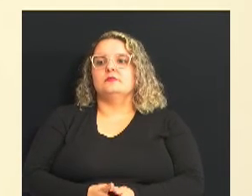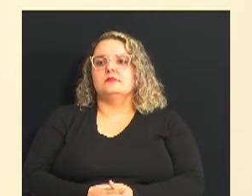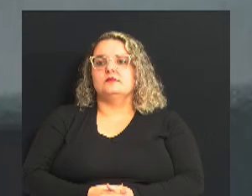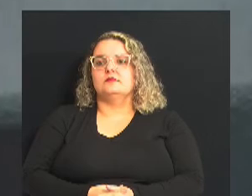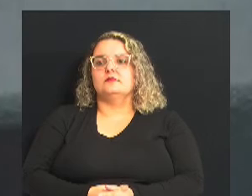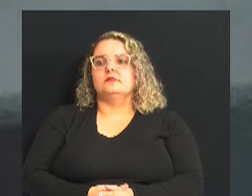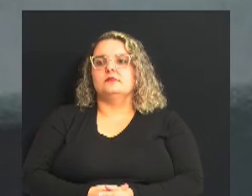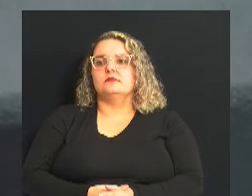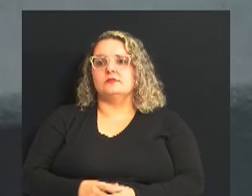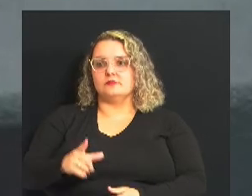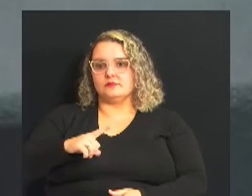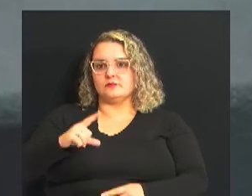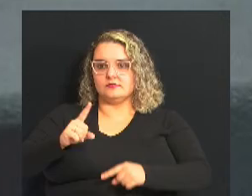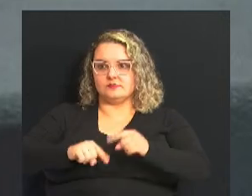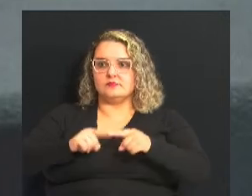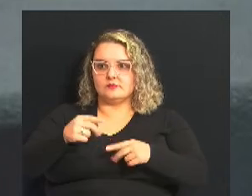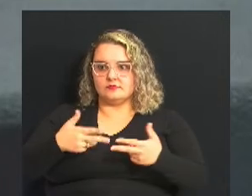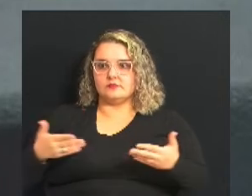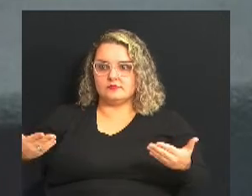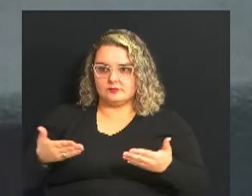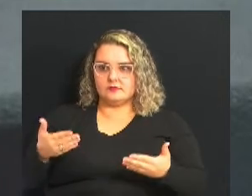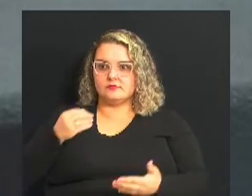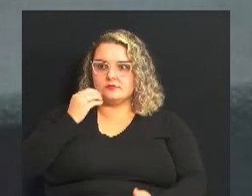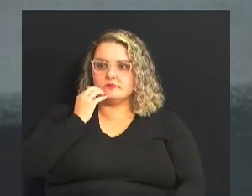Saiu até uma matéria hoje,